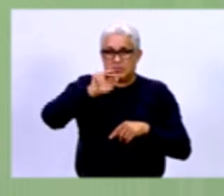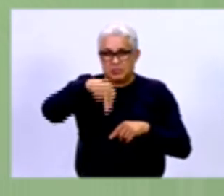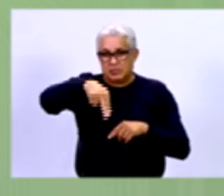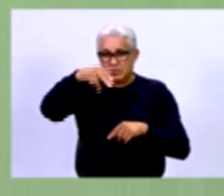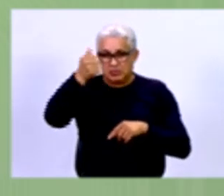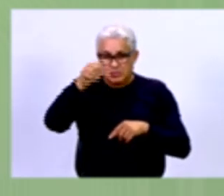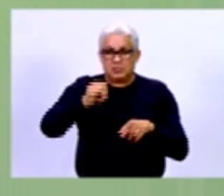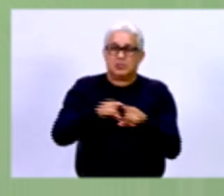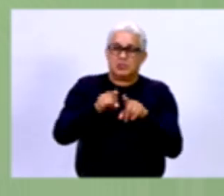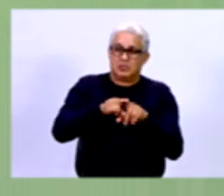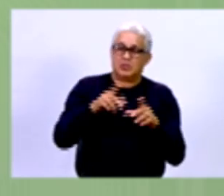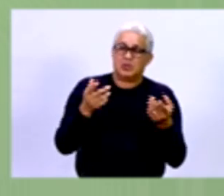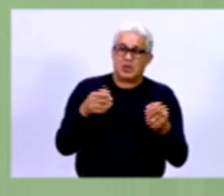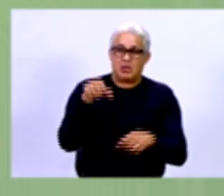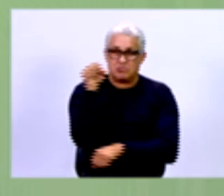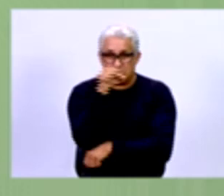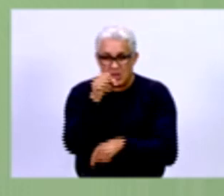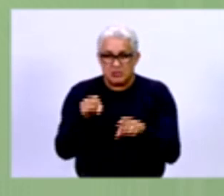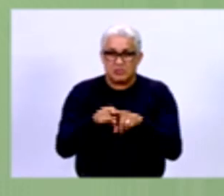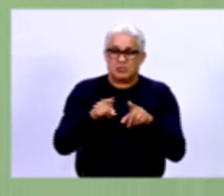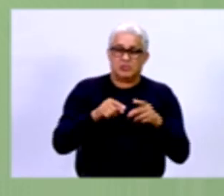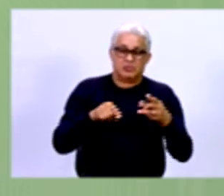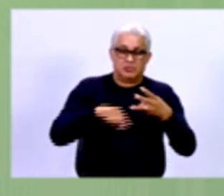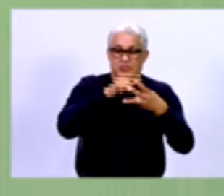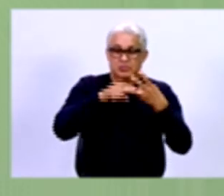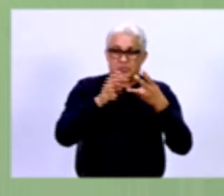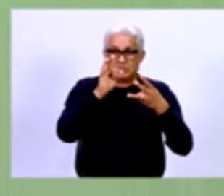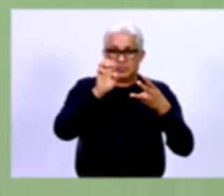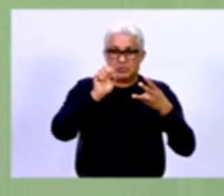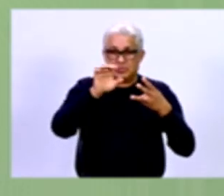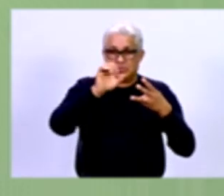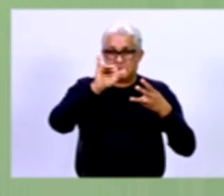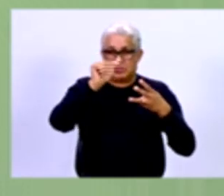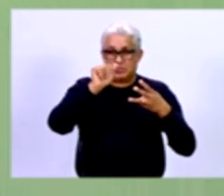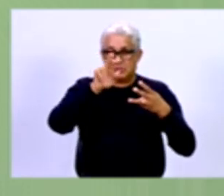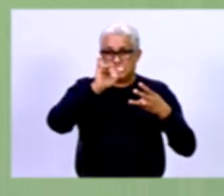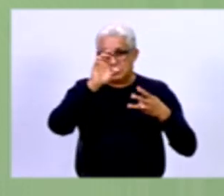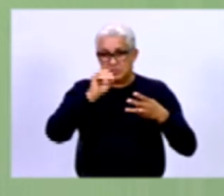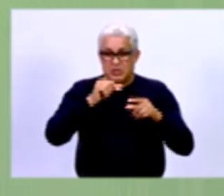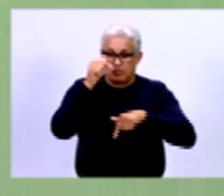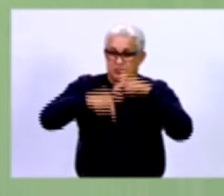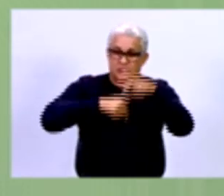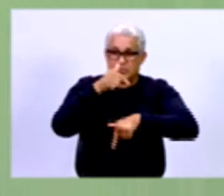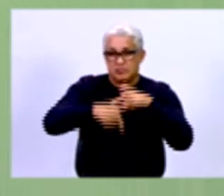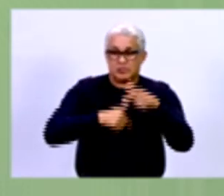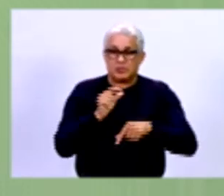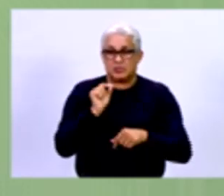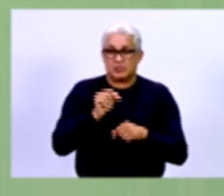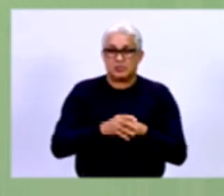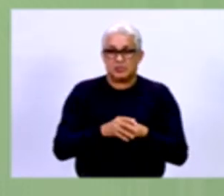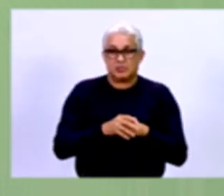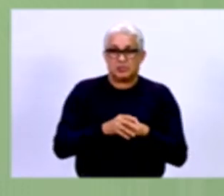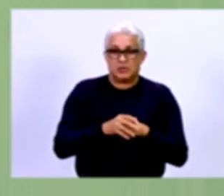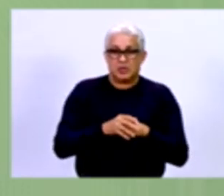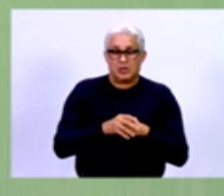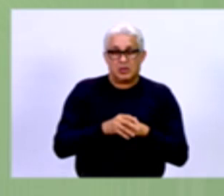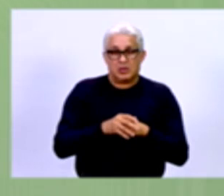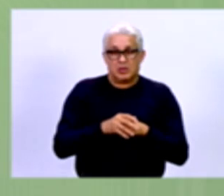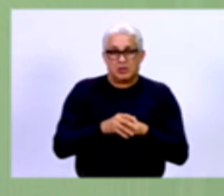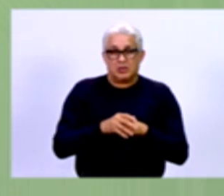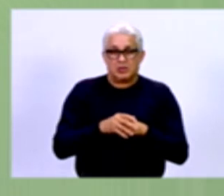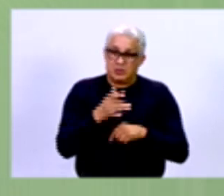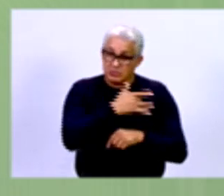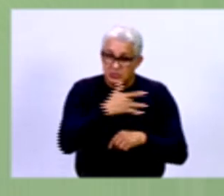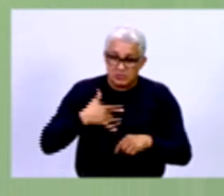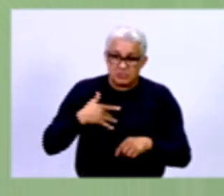Já o setor terciário, ele é formado pelos setores de prestação de serviço. Então, Então nós vamos ter aí serviços de transporte, de